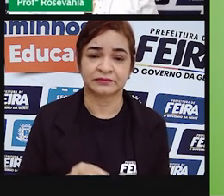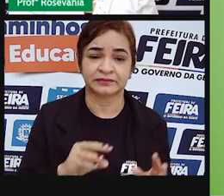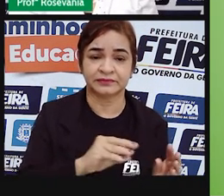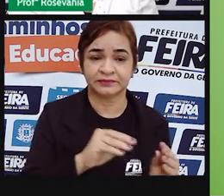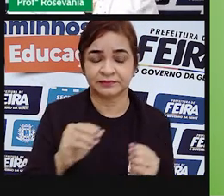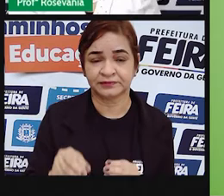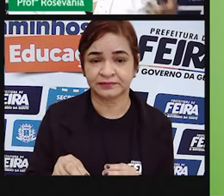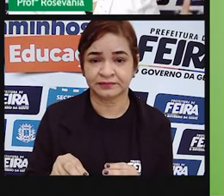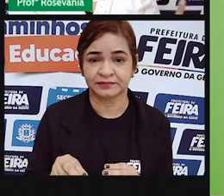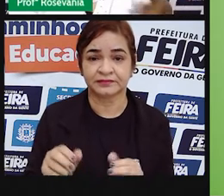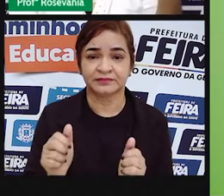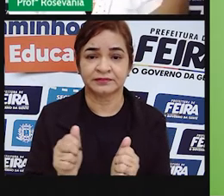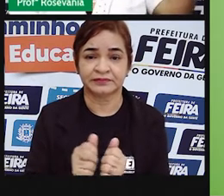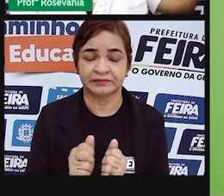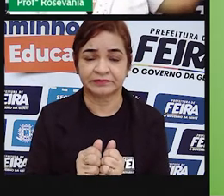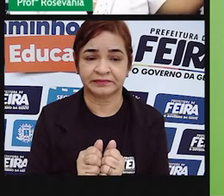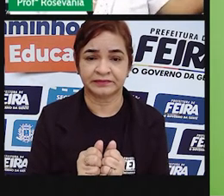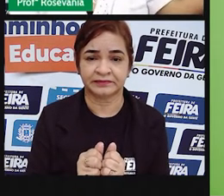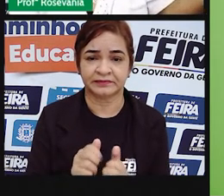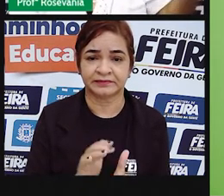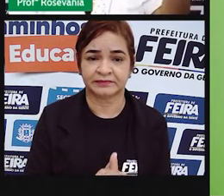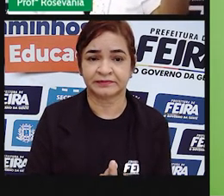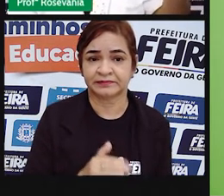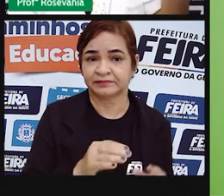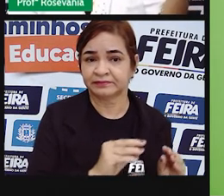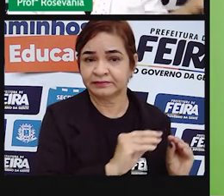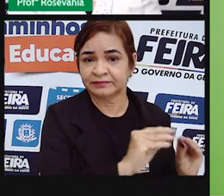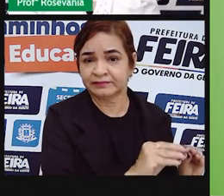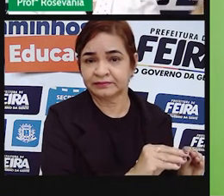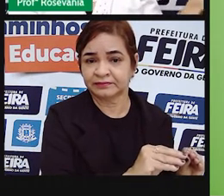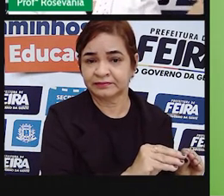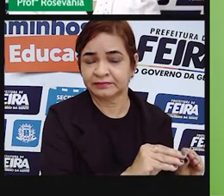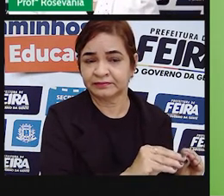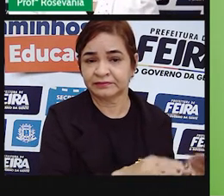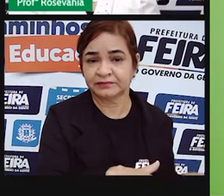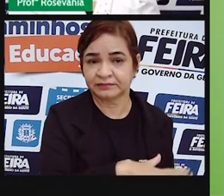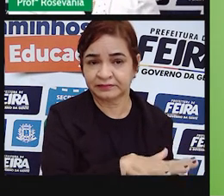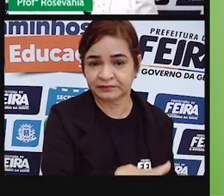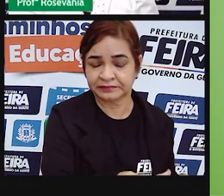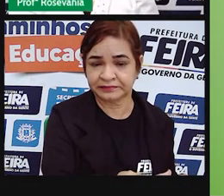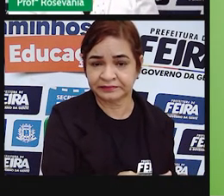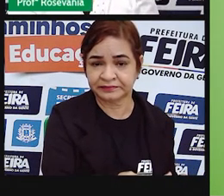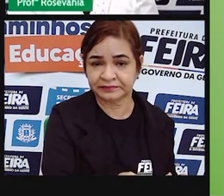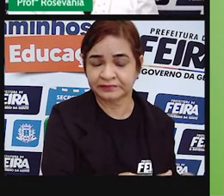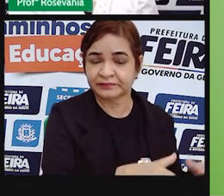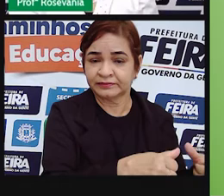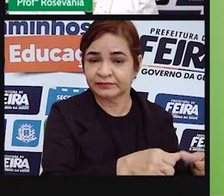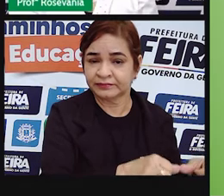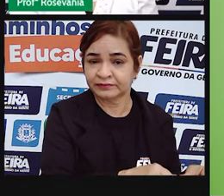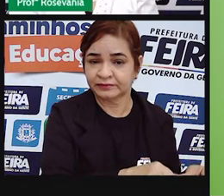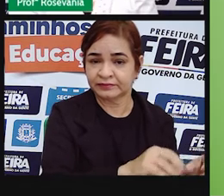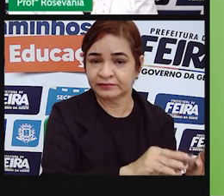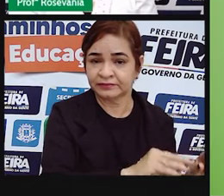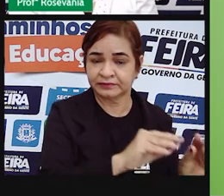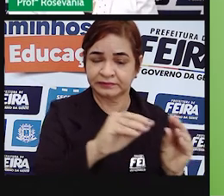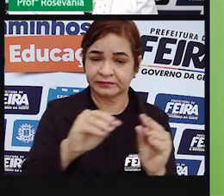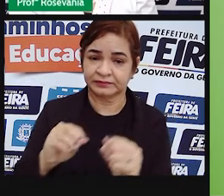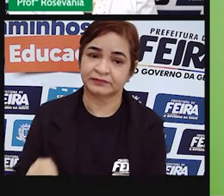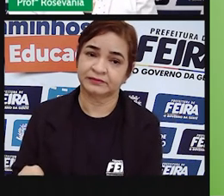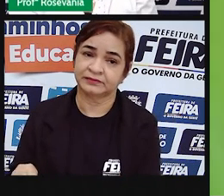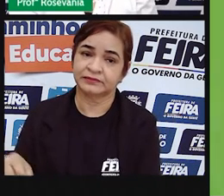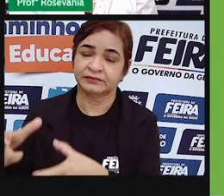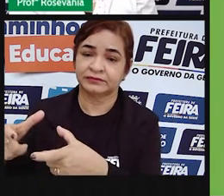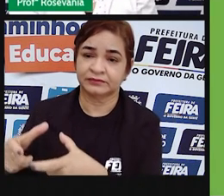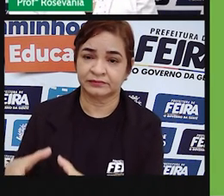faço os dois pontos né eu saio logo ficar lá no espaço eu tenho que sair do editor para chegar lá Vou